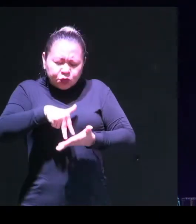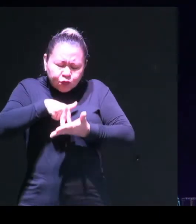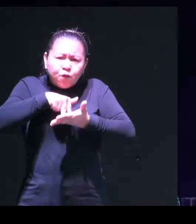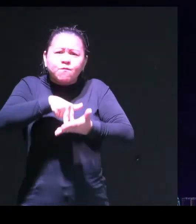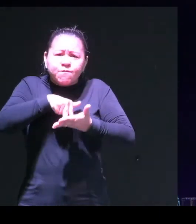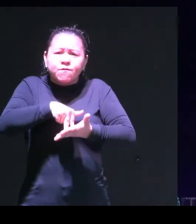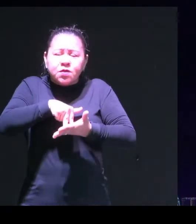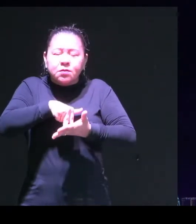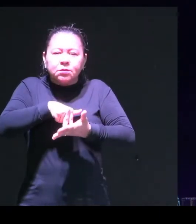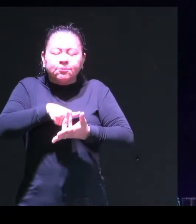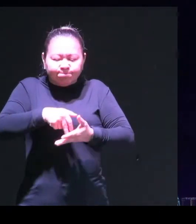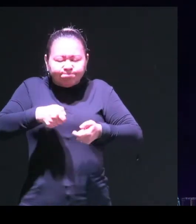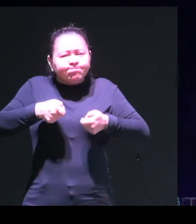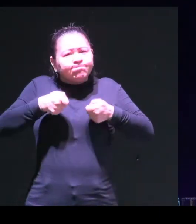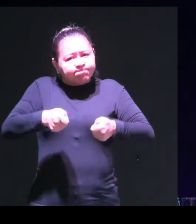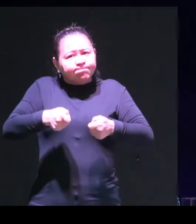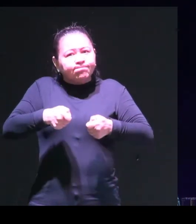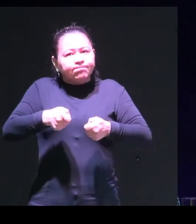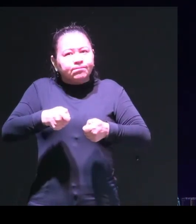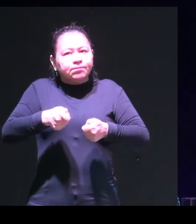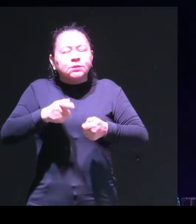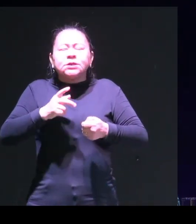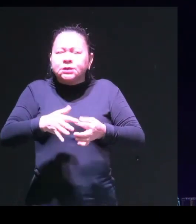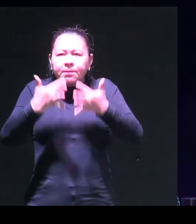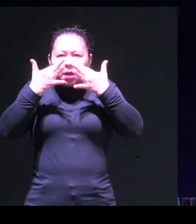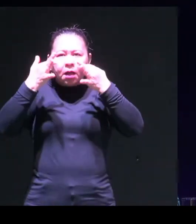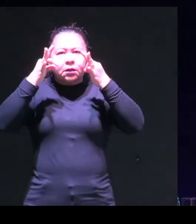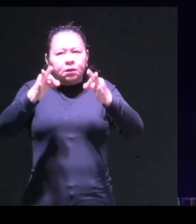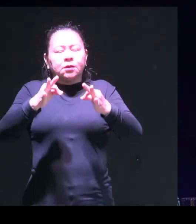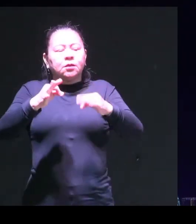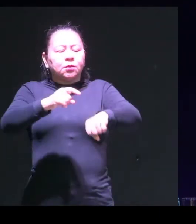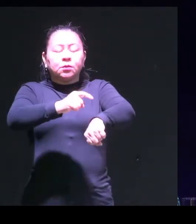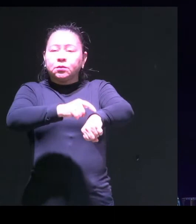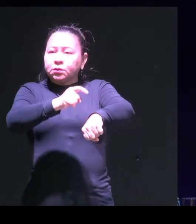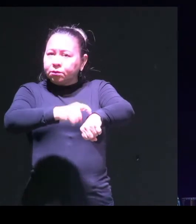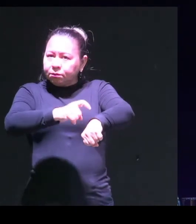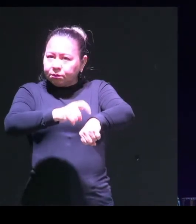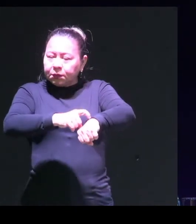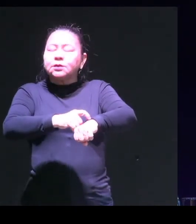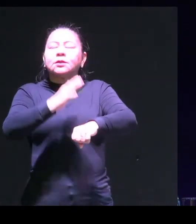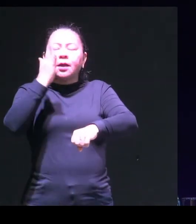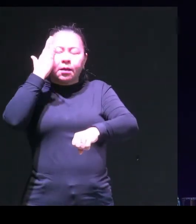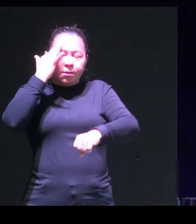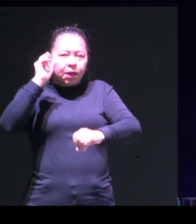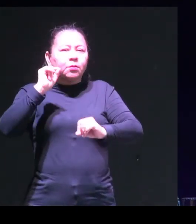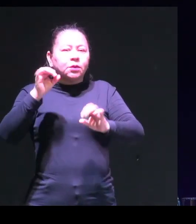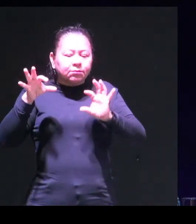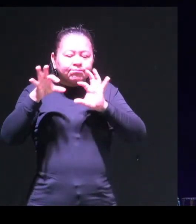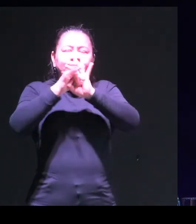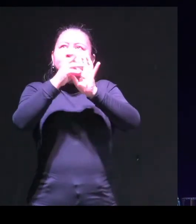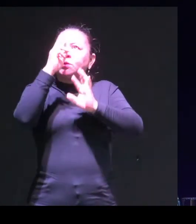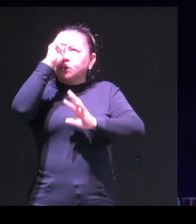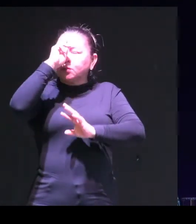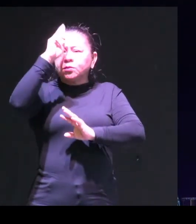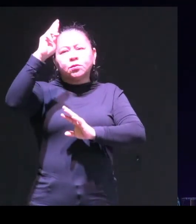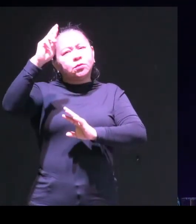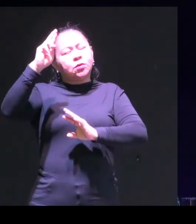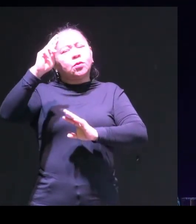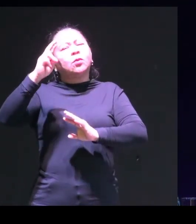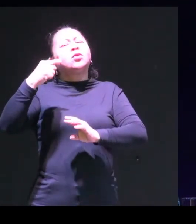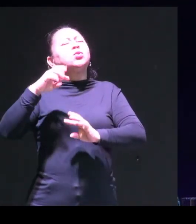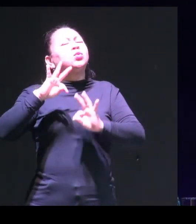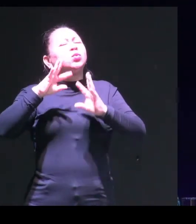firmes e inabaláveis, sempre abundantes na obra do Senhor, sabendo que no Senhor o vosso